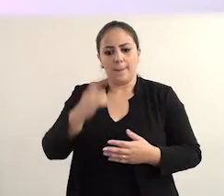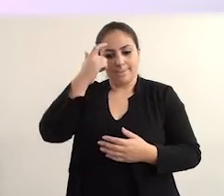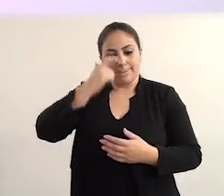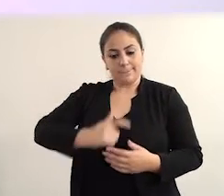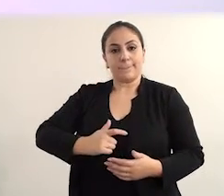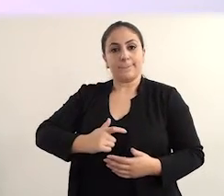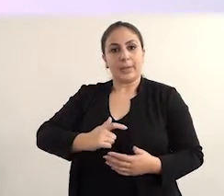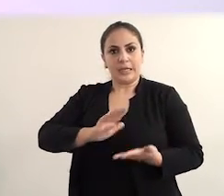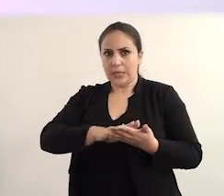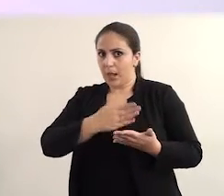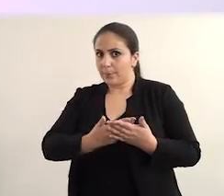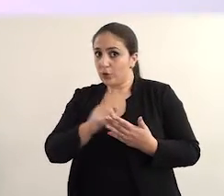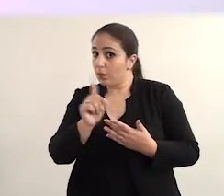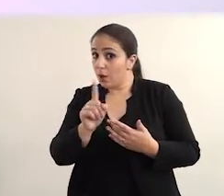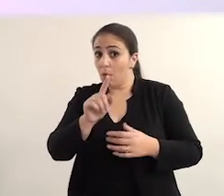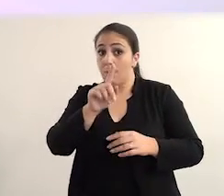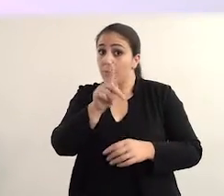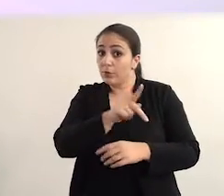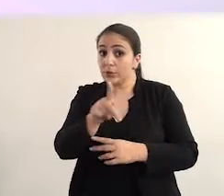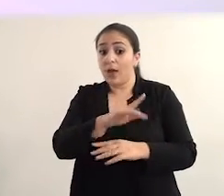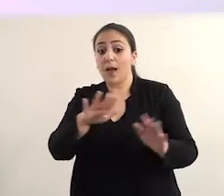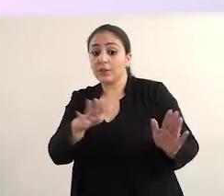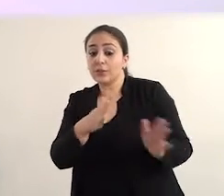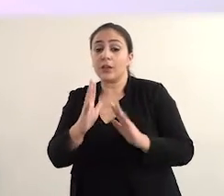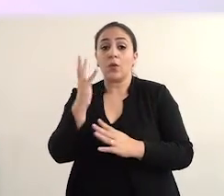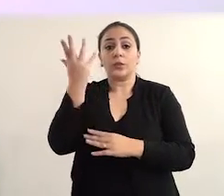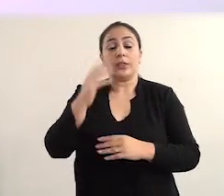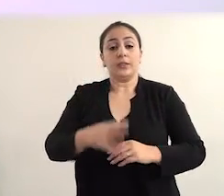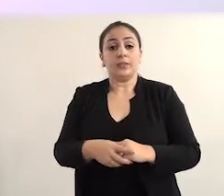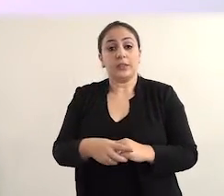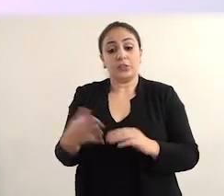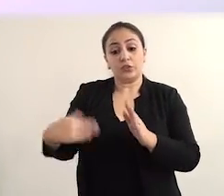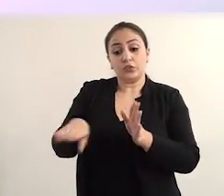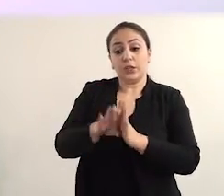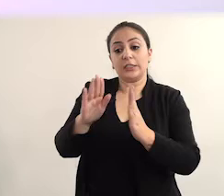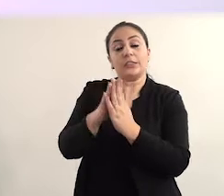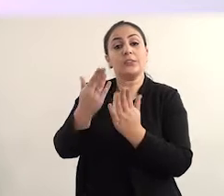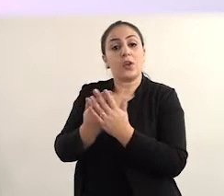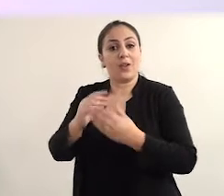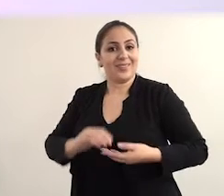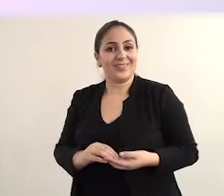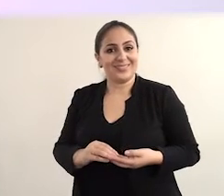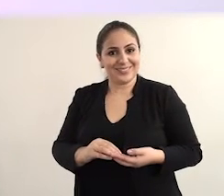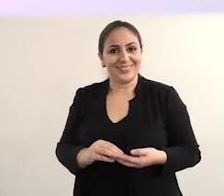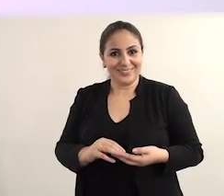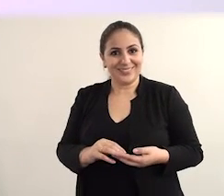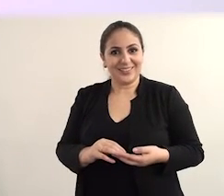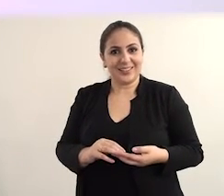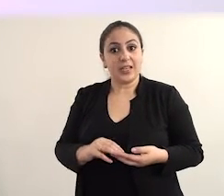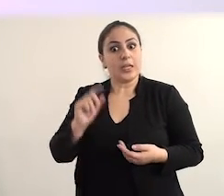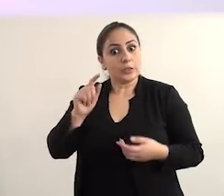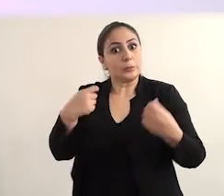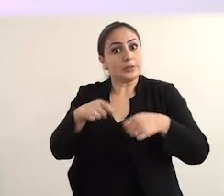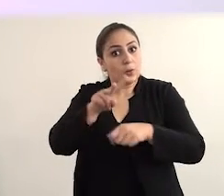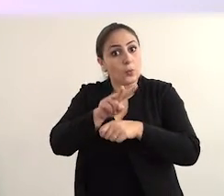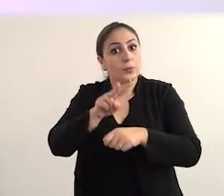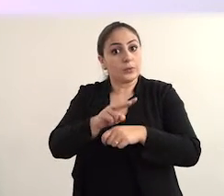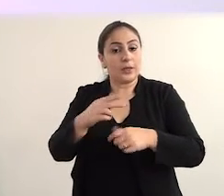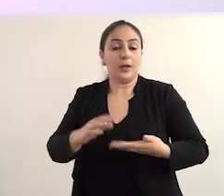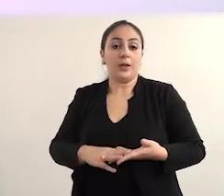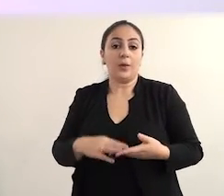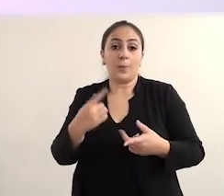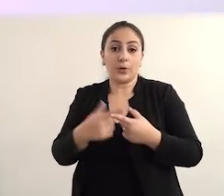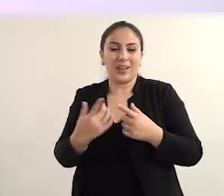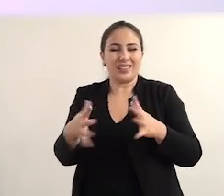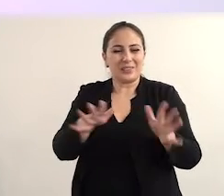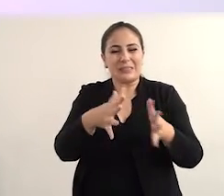Então, muito se acontece. Muito acontece disso ainda na escola. E isso tem que ser cuidado, porque senão